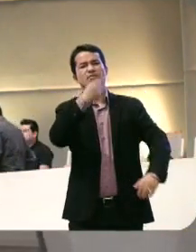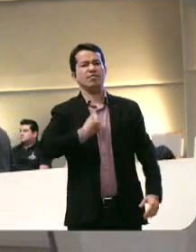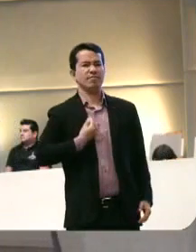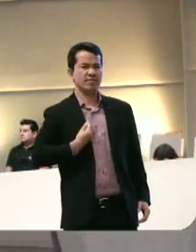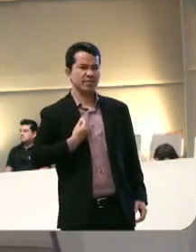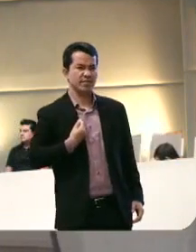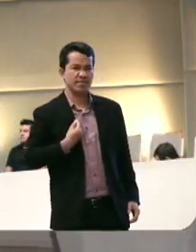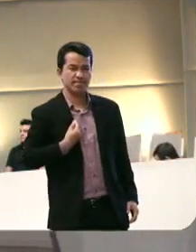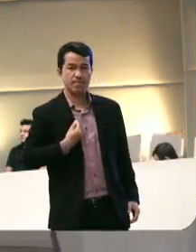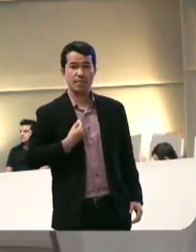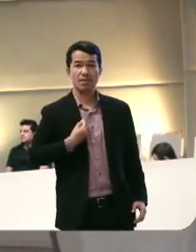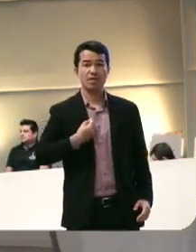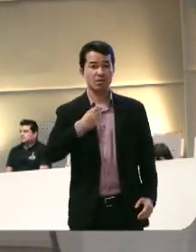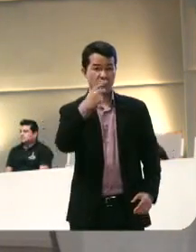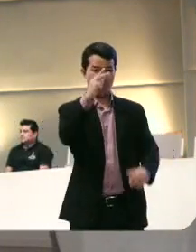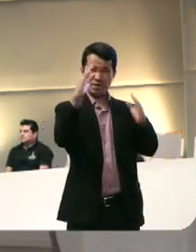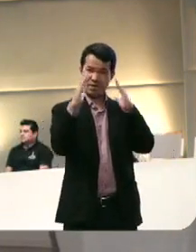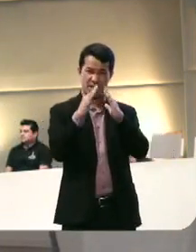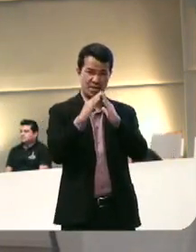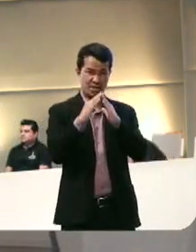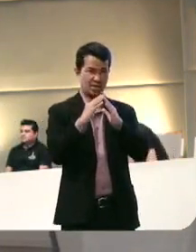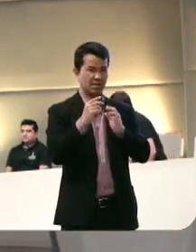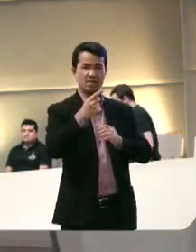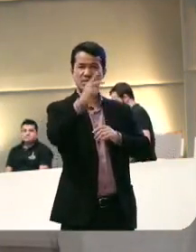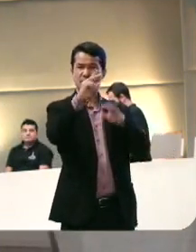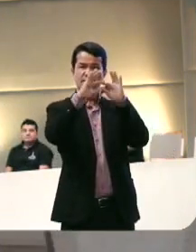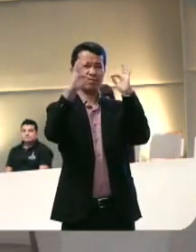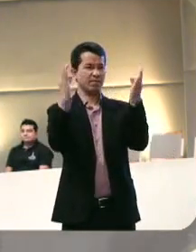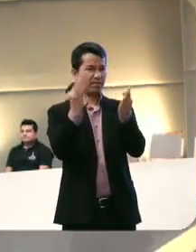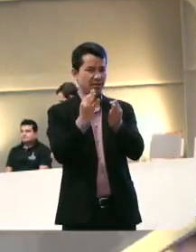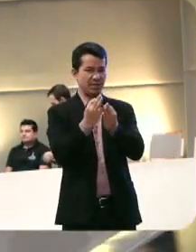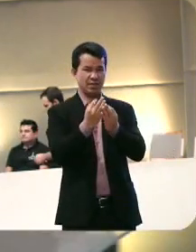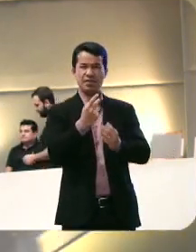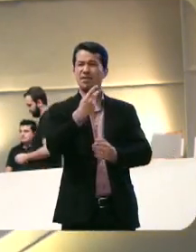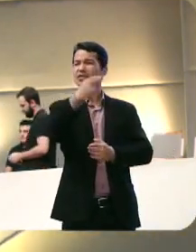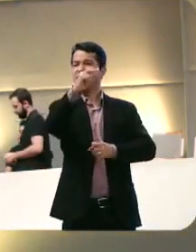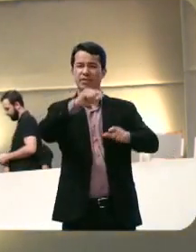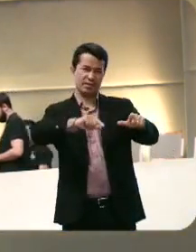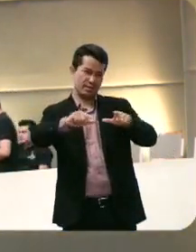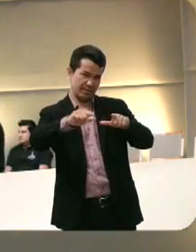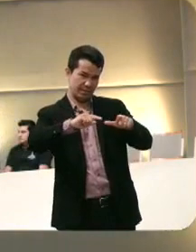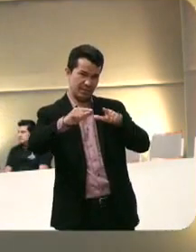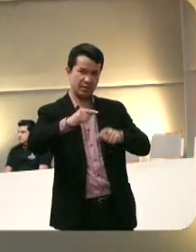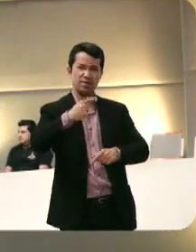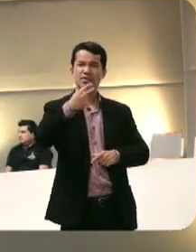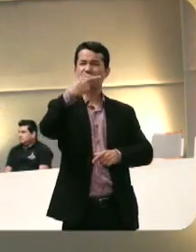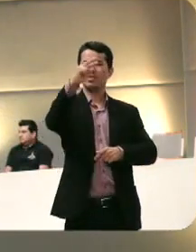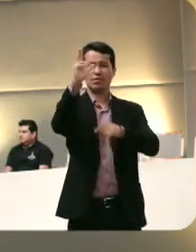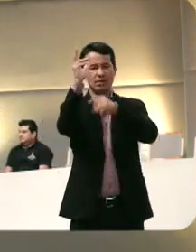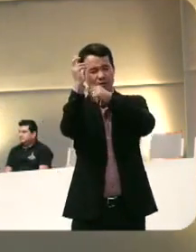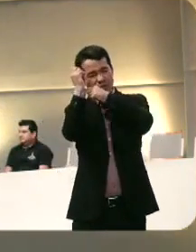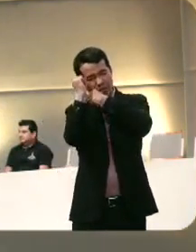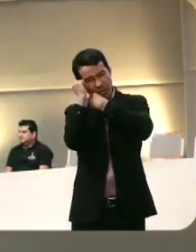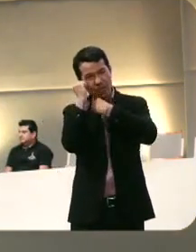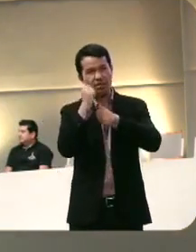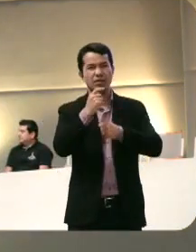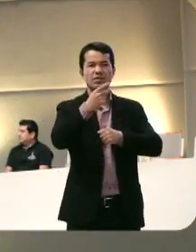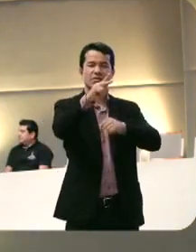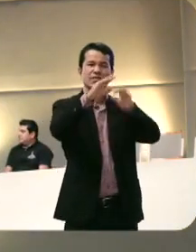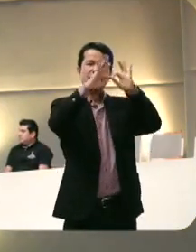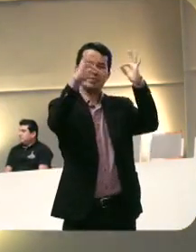vai entrar no teu escritório de trabalho. A nuvem vai entrar no teu quarto. Você, casal, ela